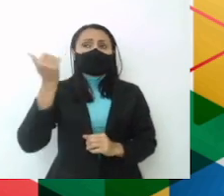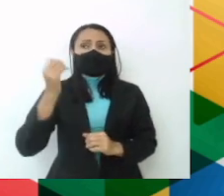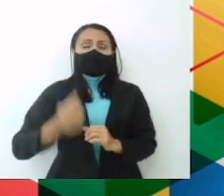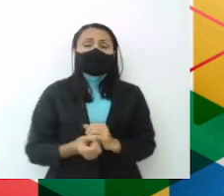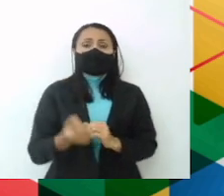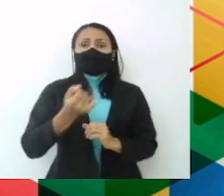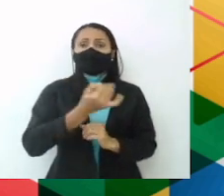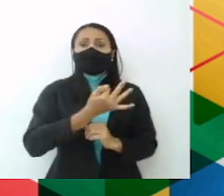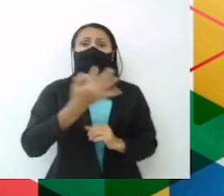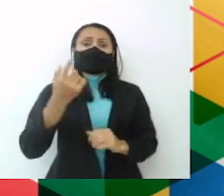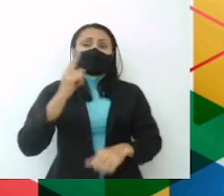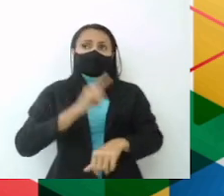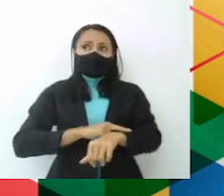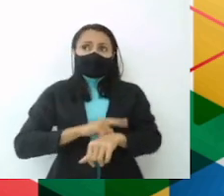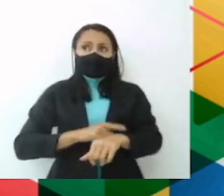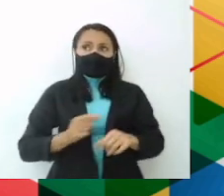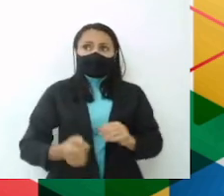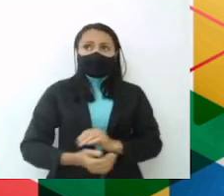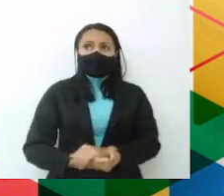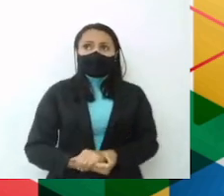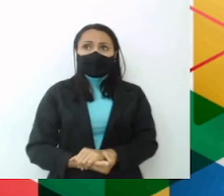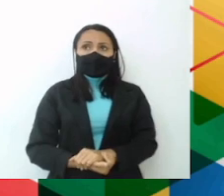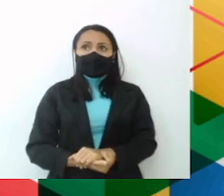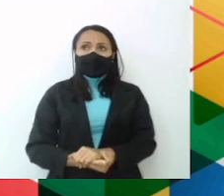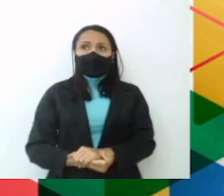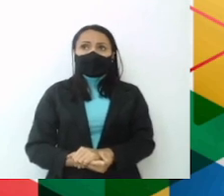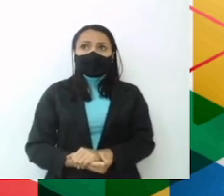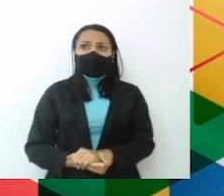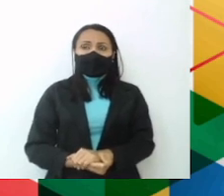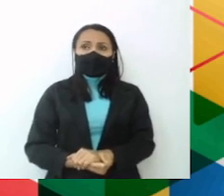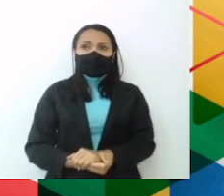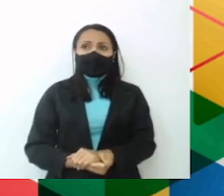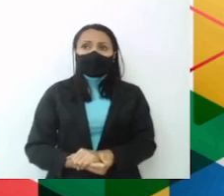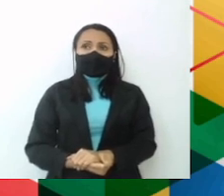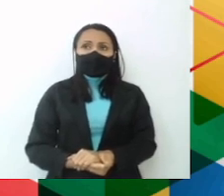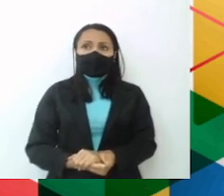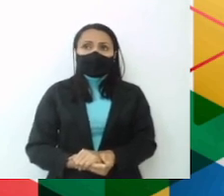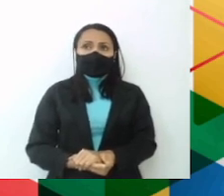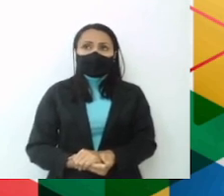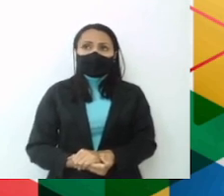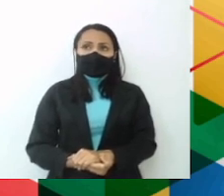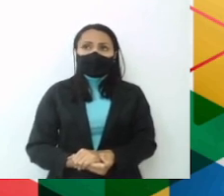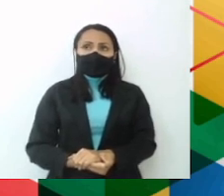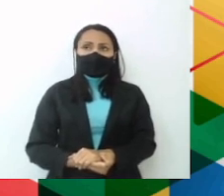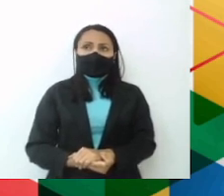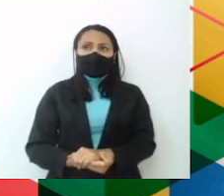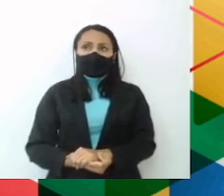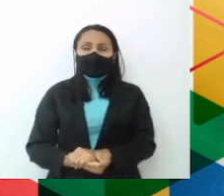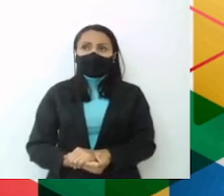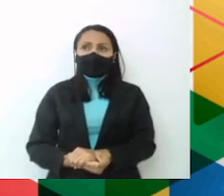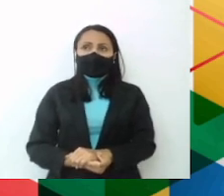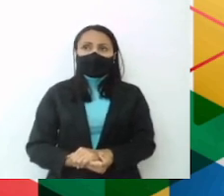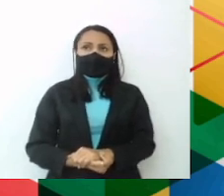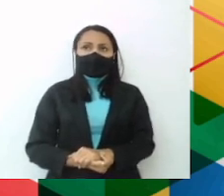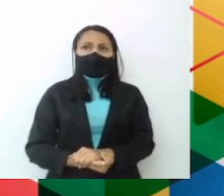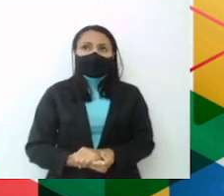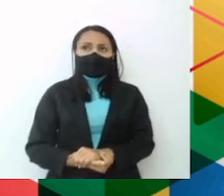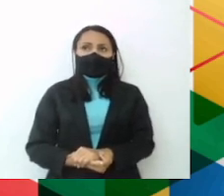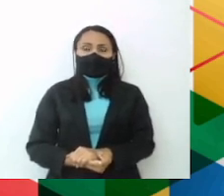tempo vai ser consumido aí os 10 centímetros da vela, né?